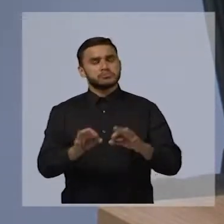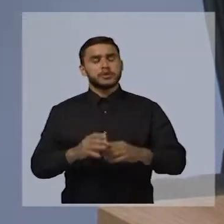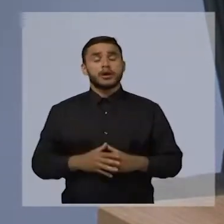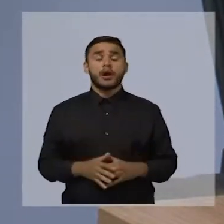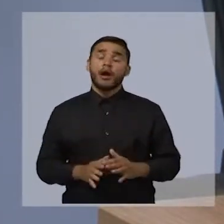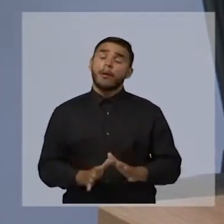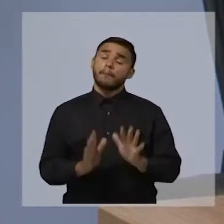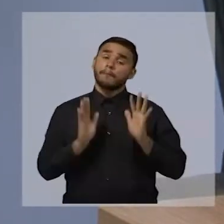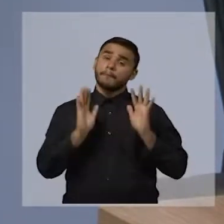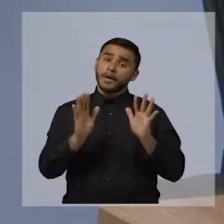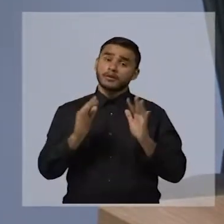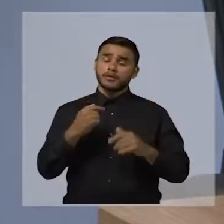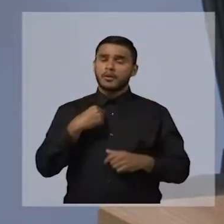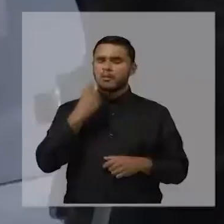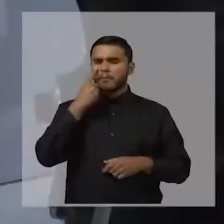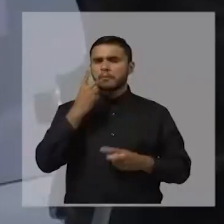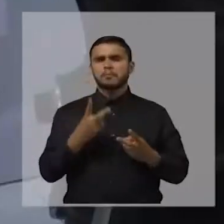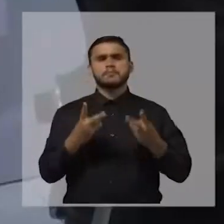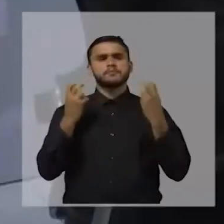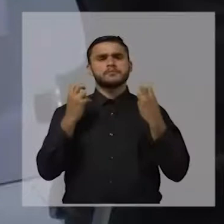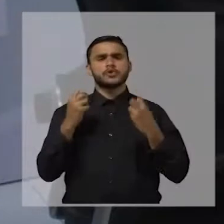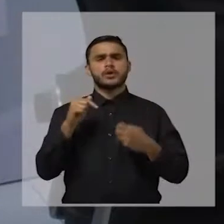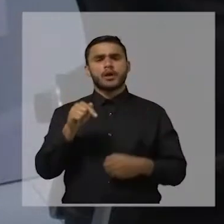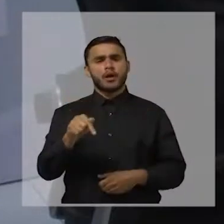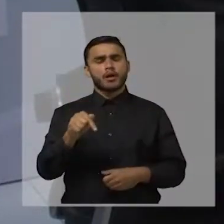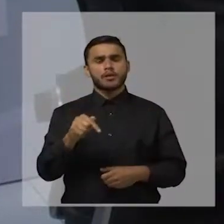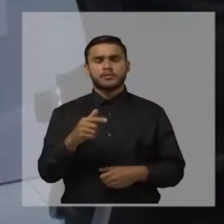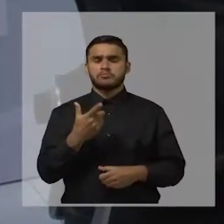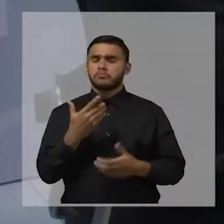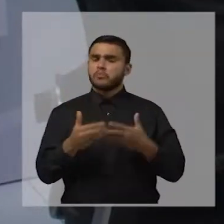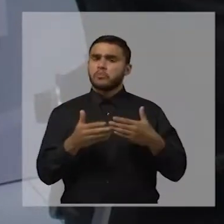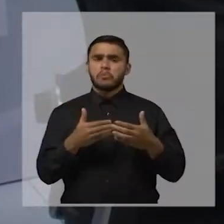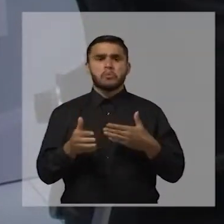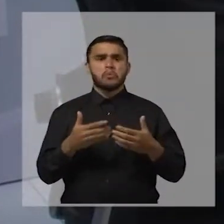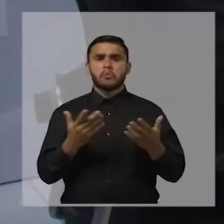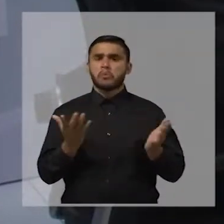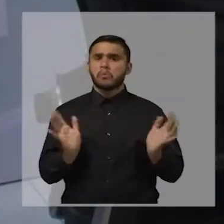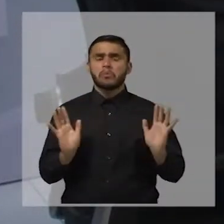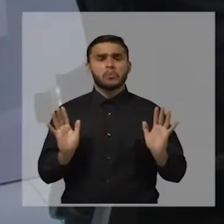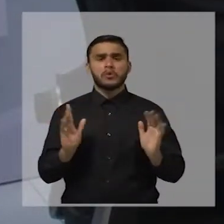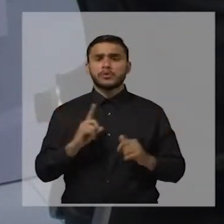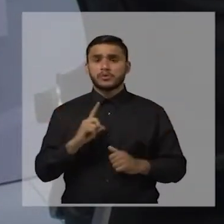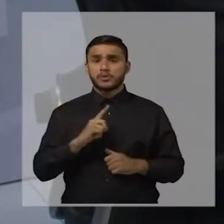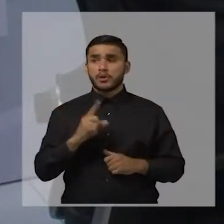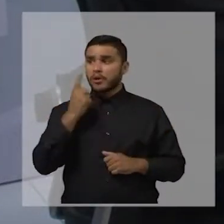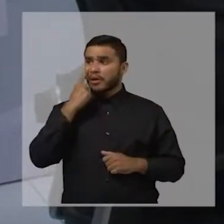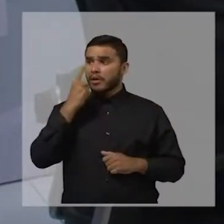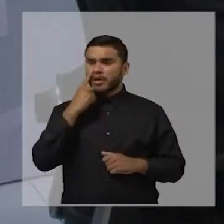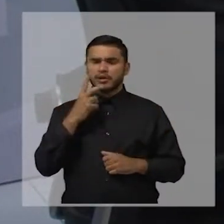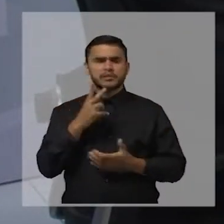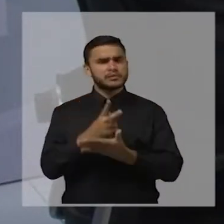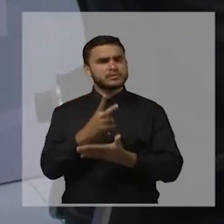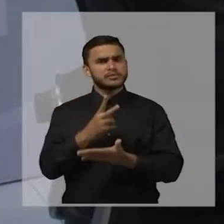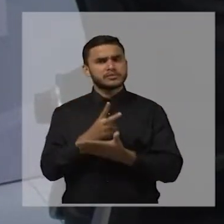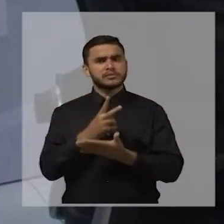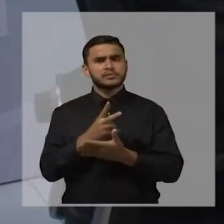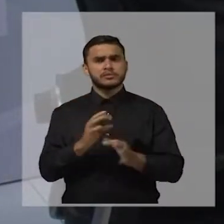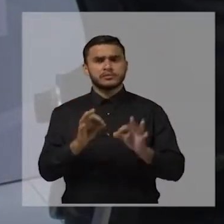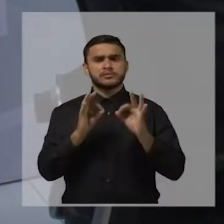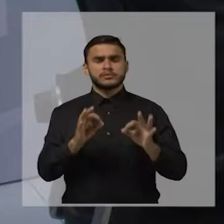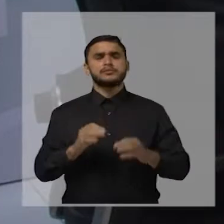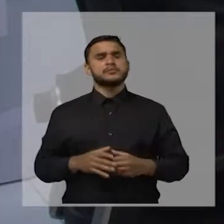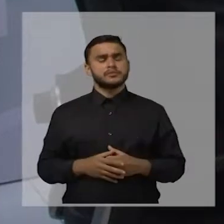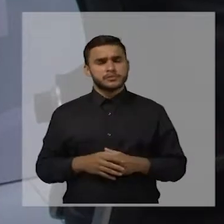legitimidade, que foi eleito, tudo bem. Mas eu não acredito em governo, seja este ou outro